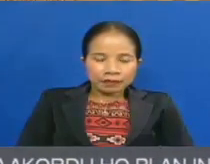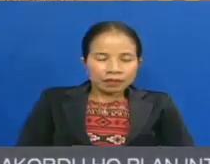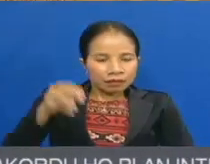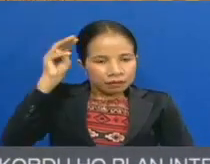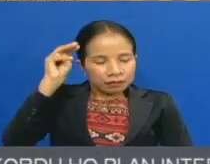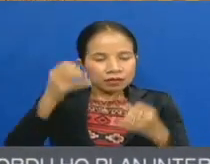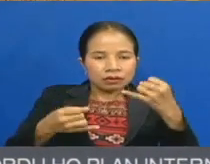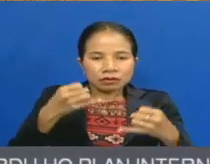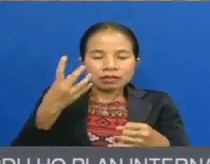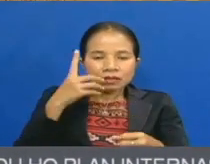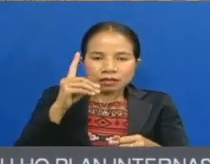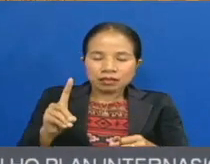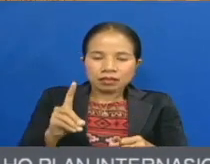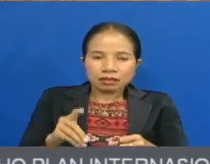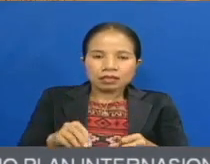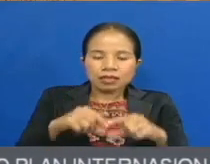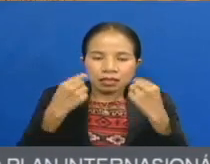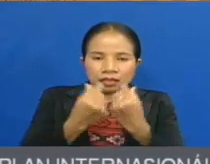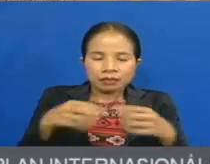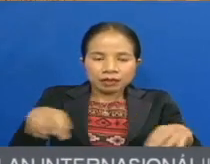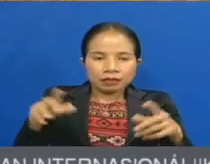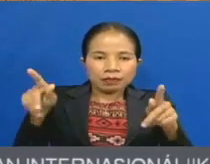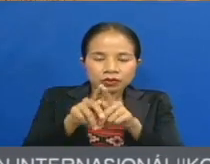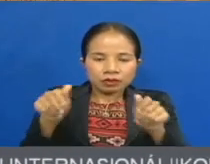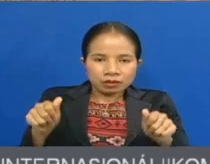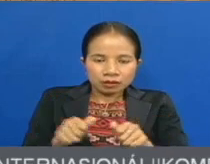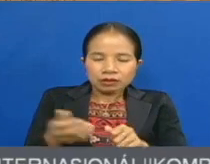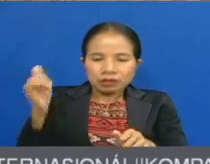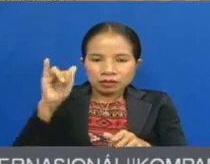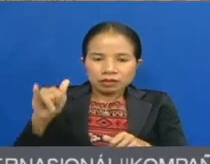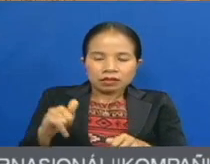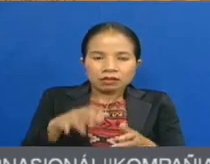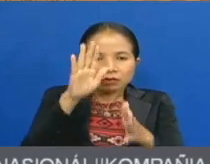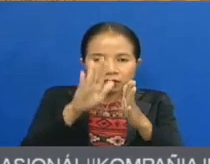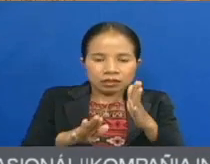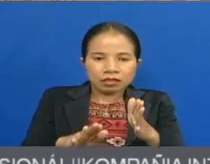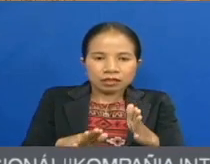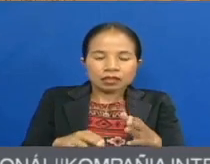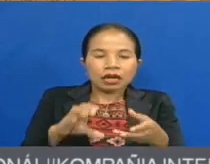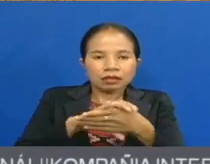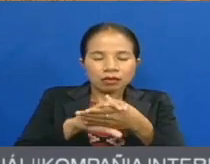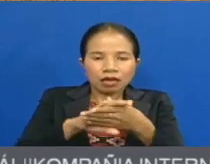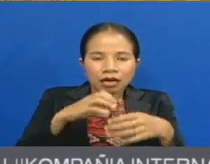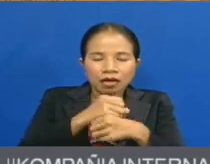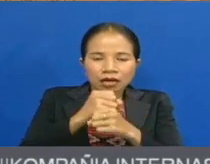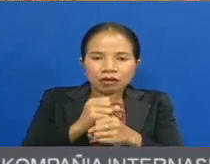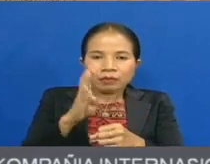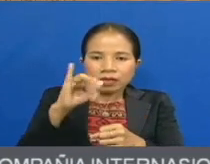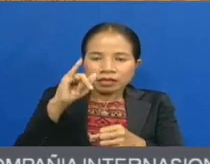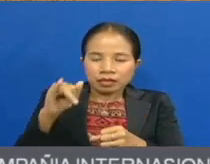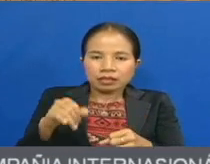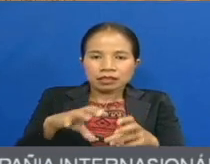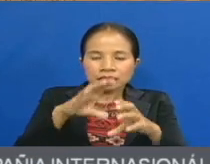Ministro de Justiça declara, destaca a equipa técnica para posto administrativo Sira, onde emite bilhete de identidade. No certidão RDT, ele